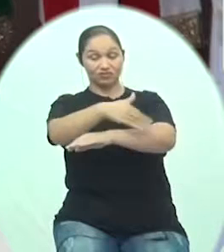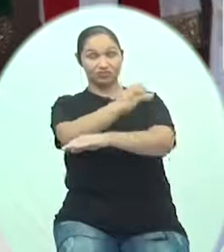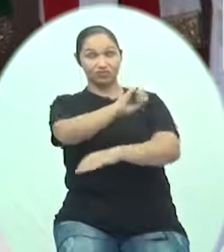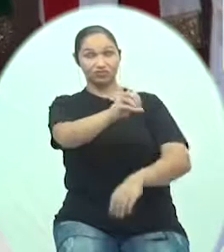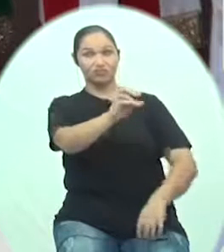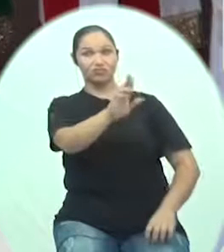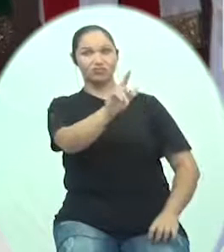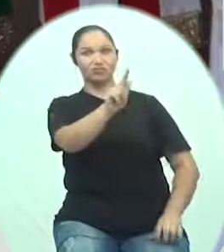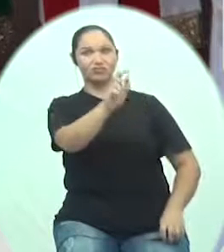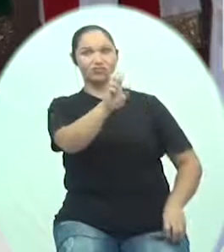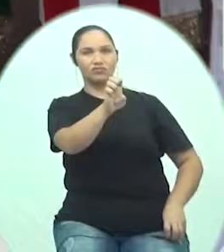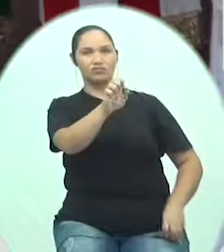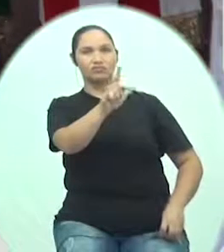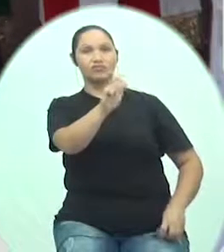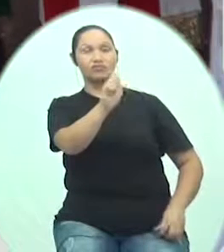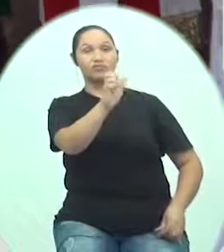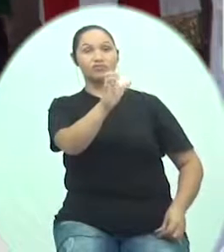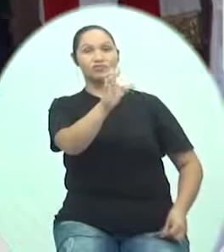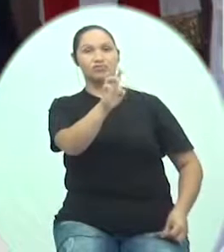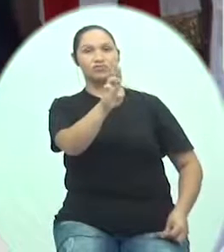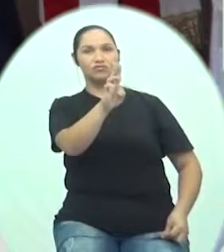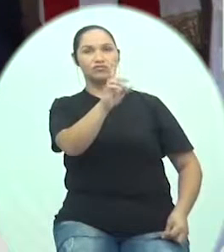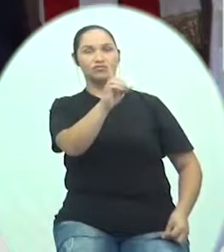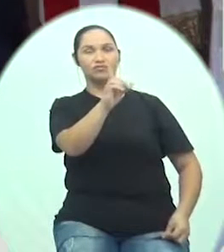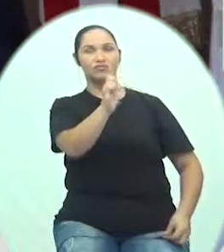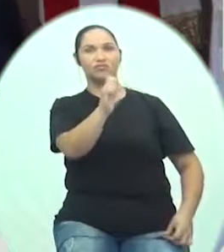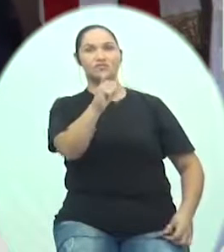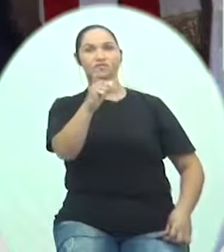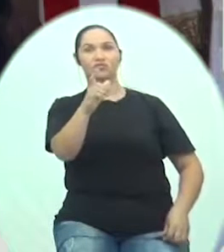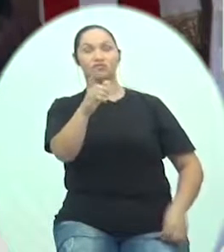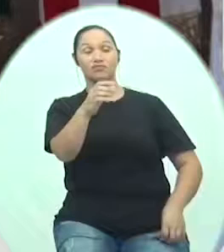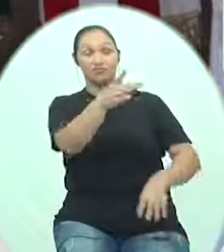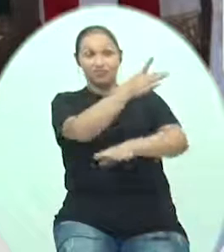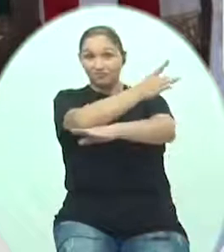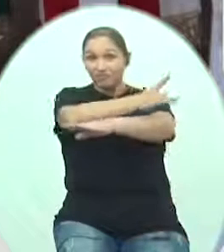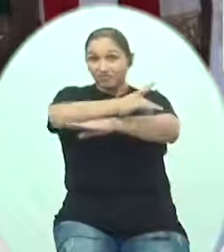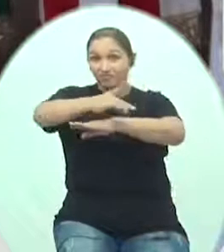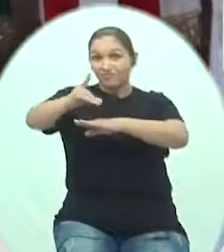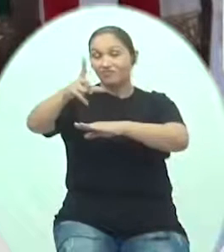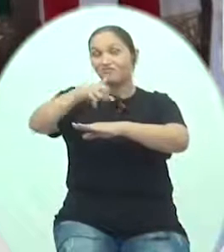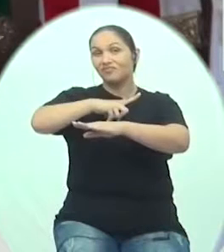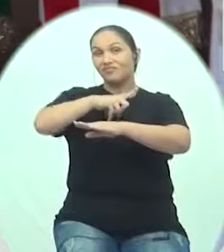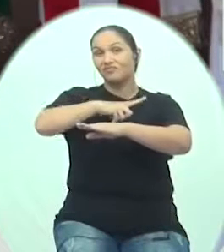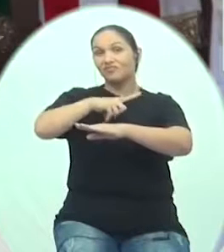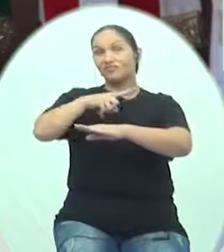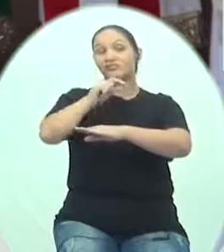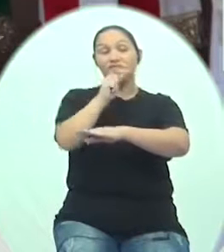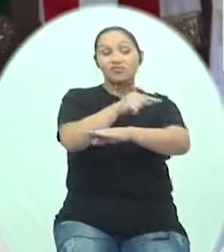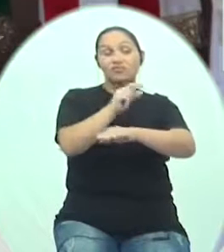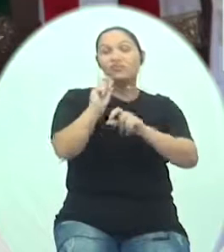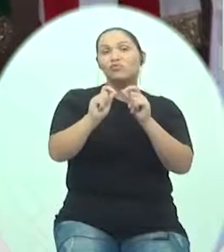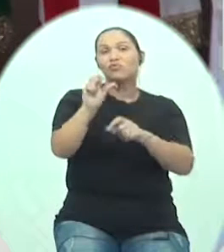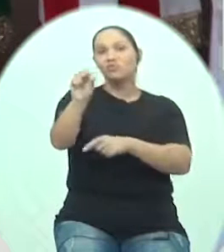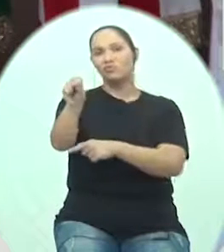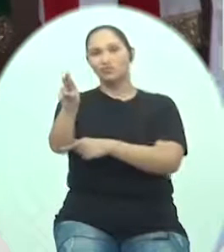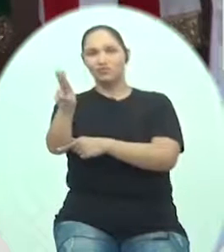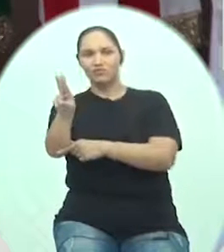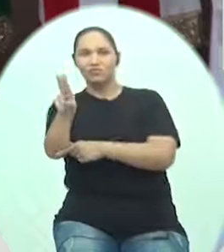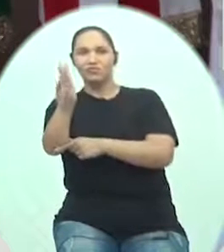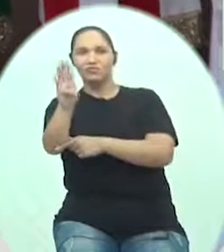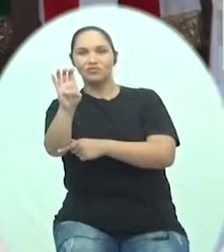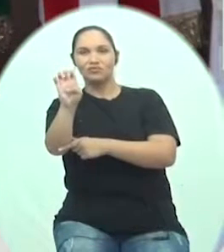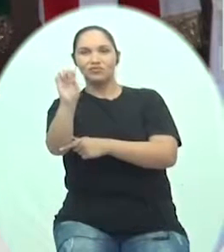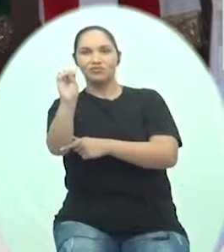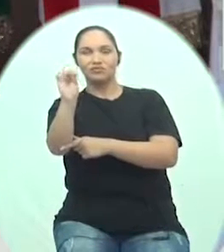sub podada vez mais Ego e renda para nossa região a região agrícola está